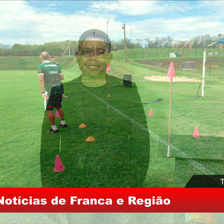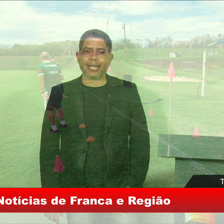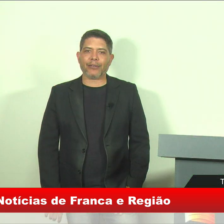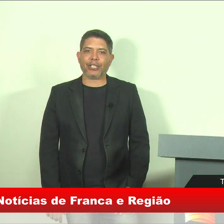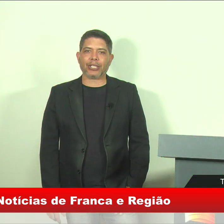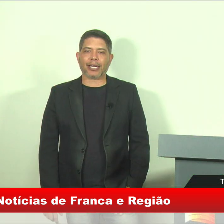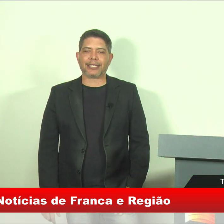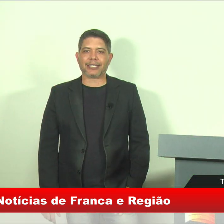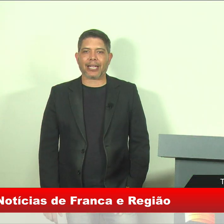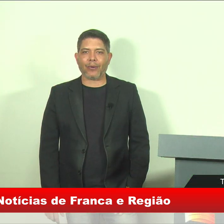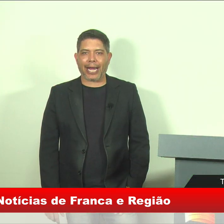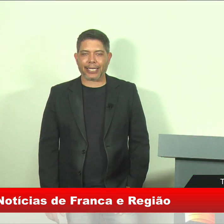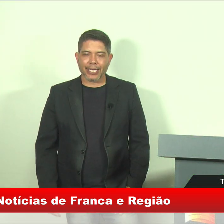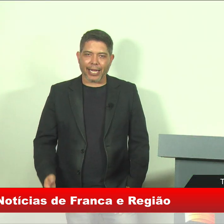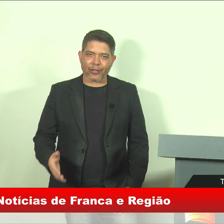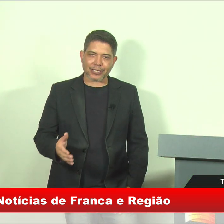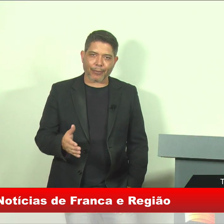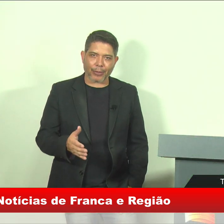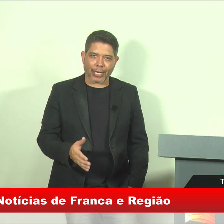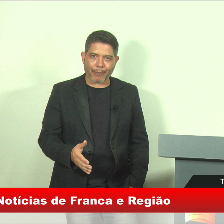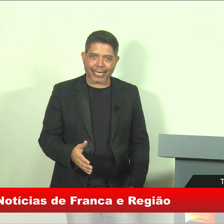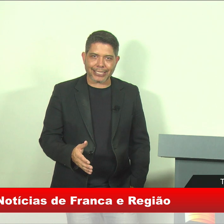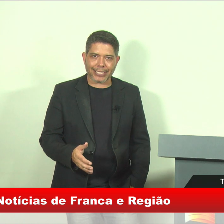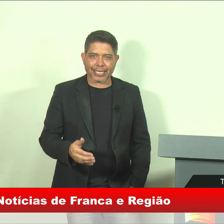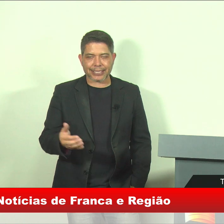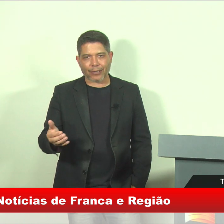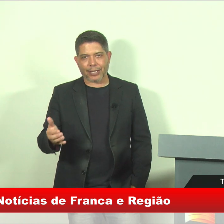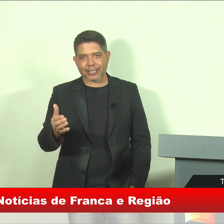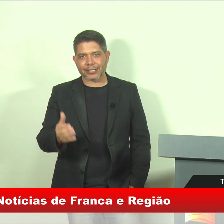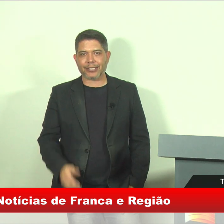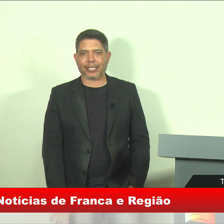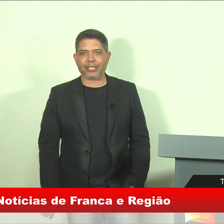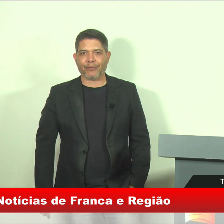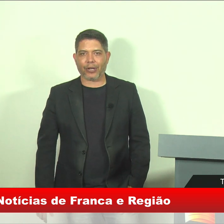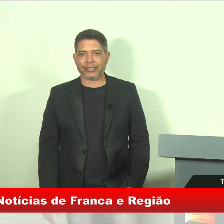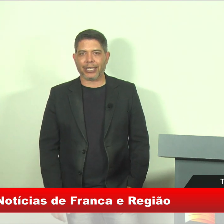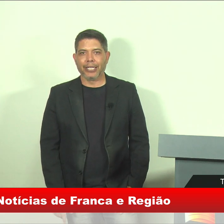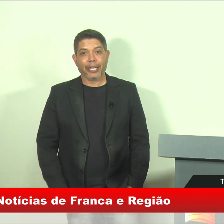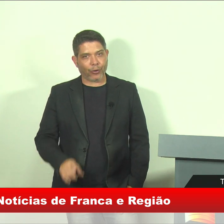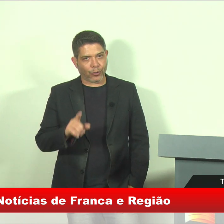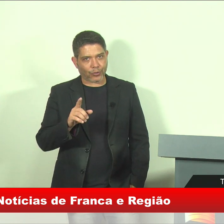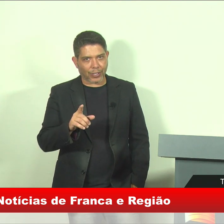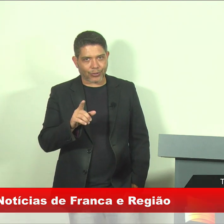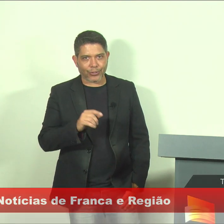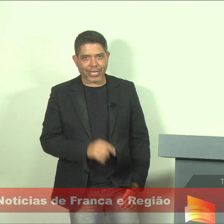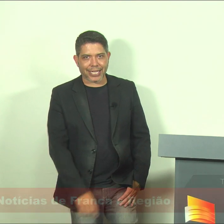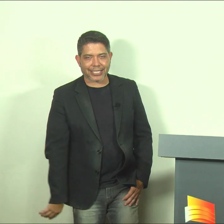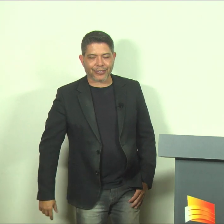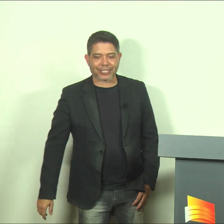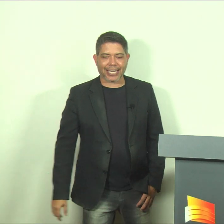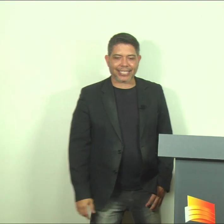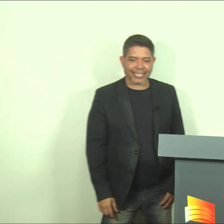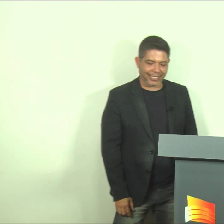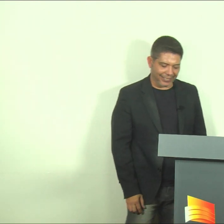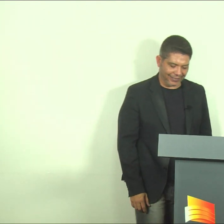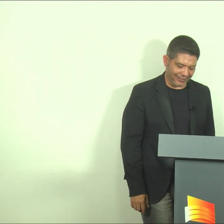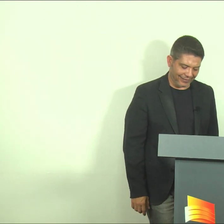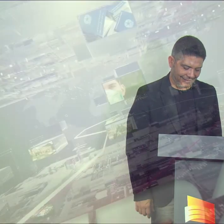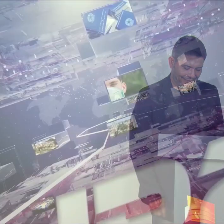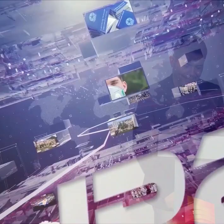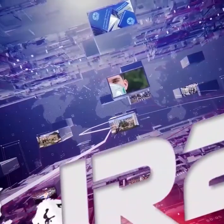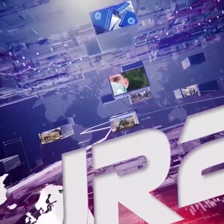O JR23 está no ar. A nossa primeira paradinha, na sequência a gente já está de volta. Eu conto com a sua audiência, não saia daí.